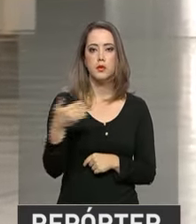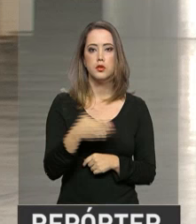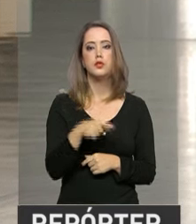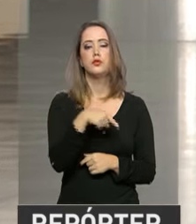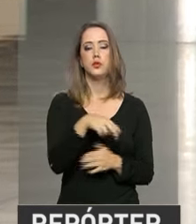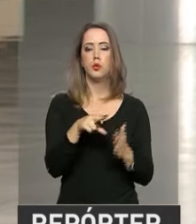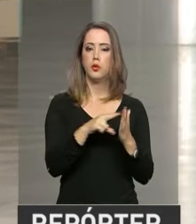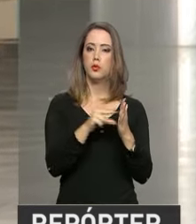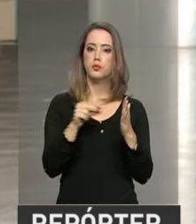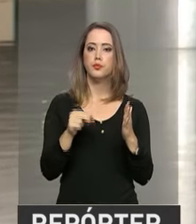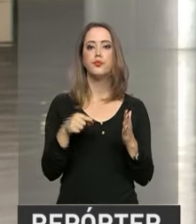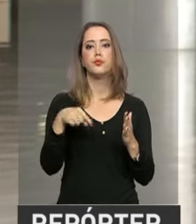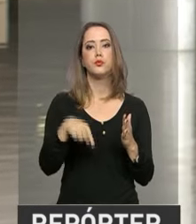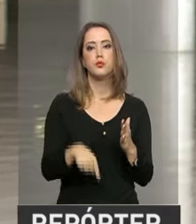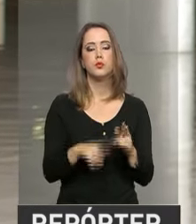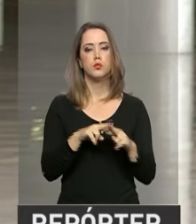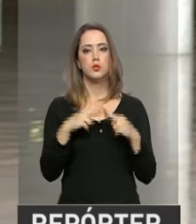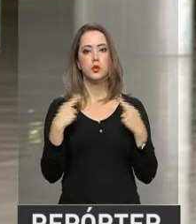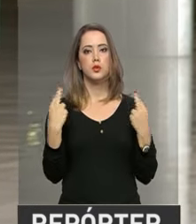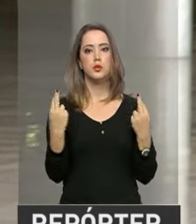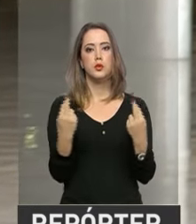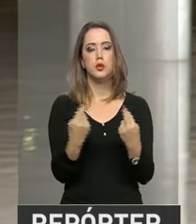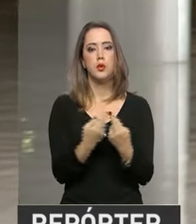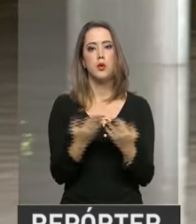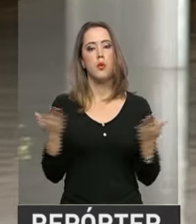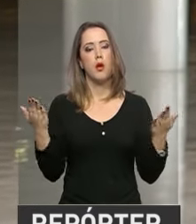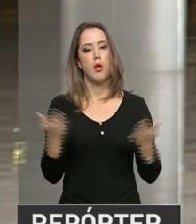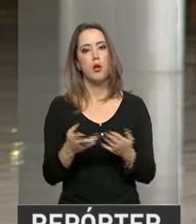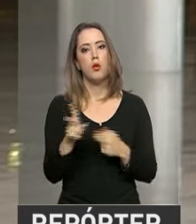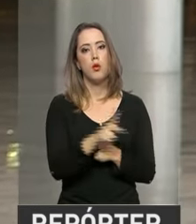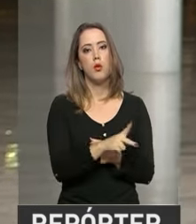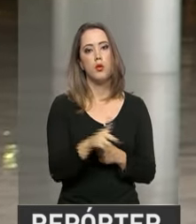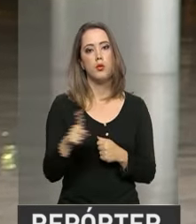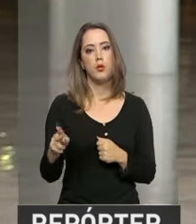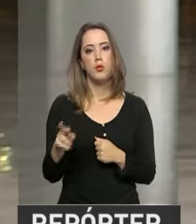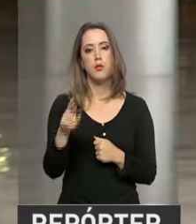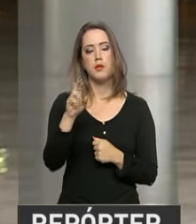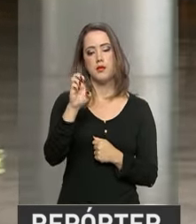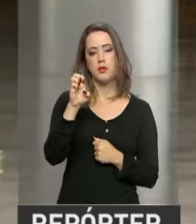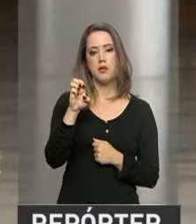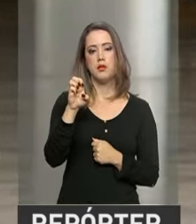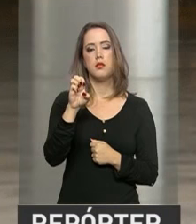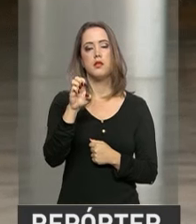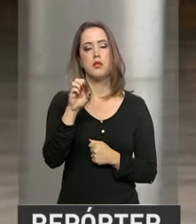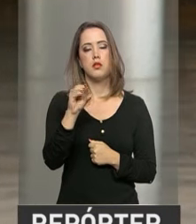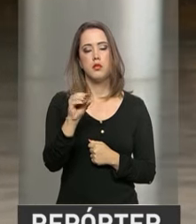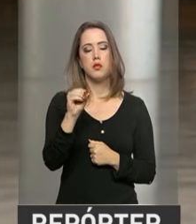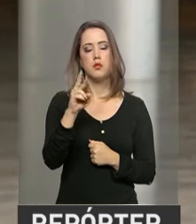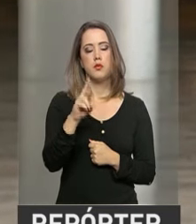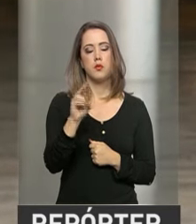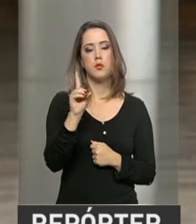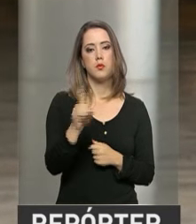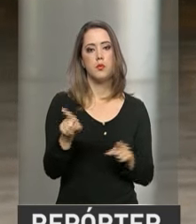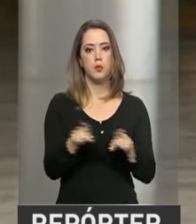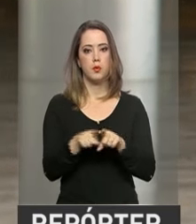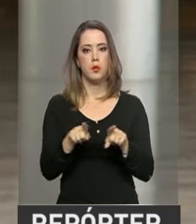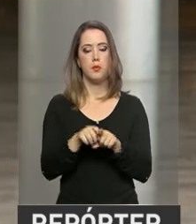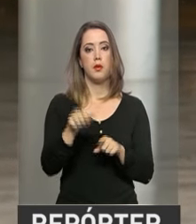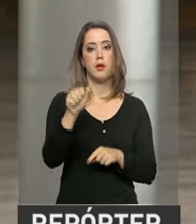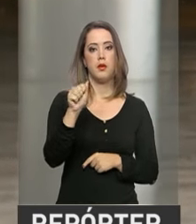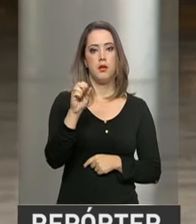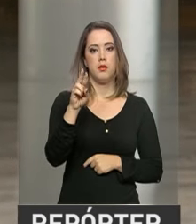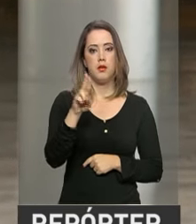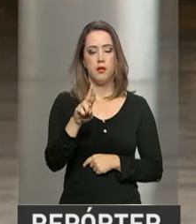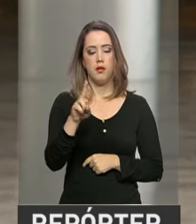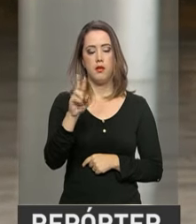Planalta. Ele se reúne agora com Luís Cláudio Costa, presidente da Rede Record de Rádio e Televisão e presidente também da Abratel,